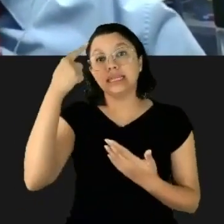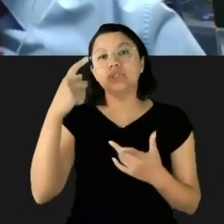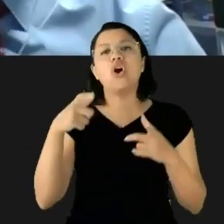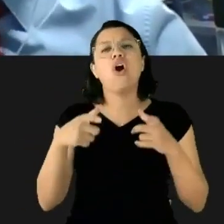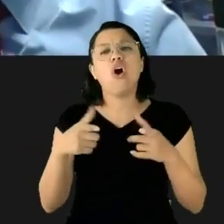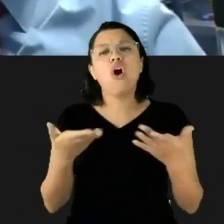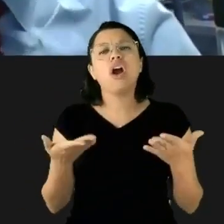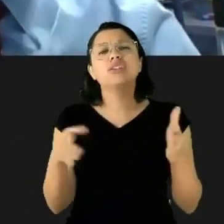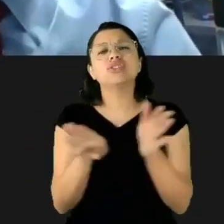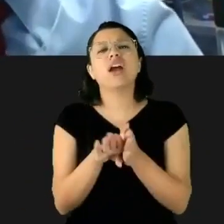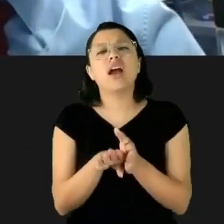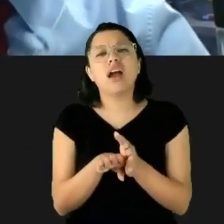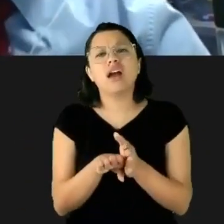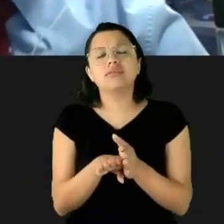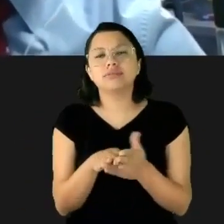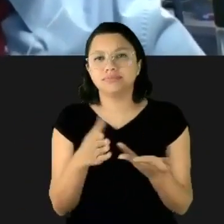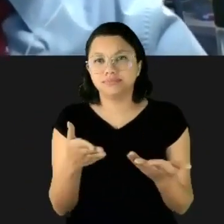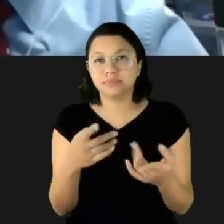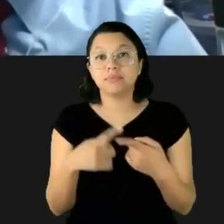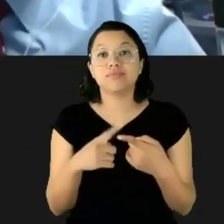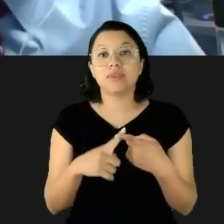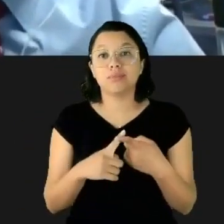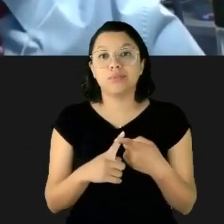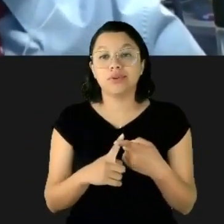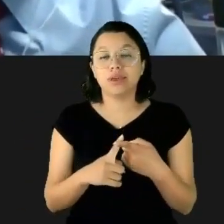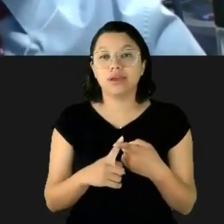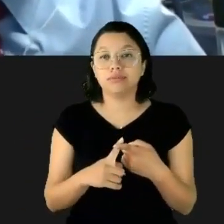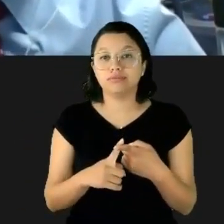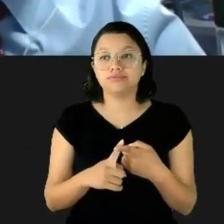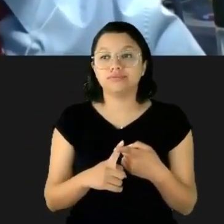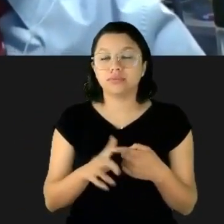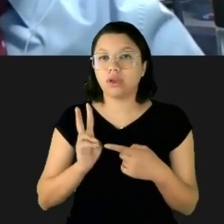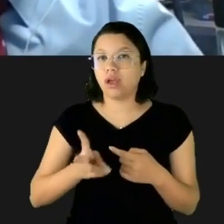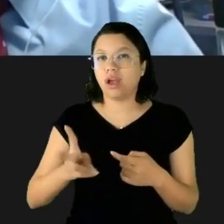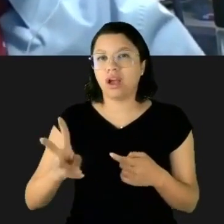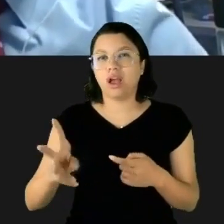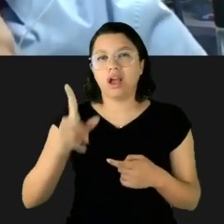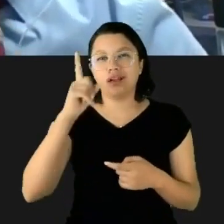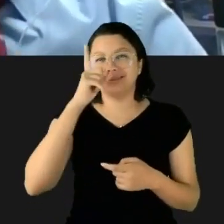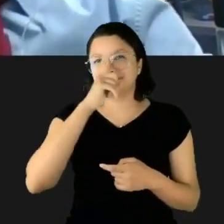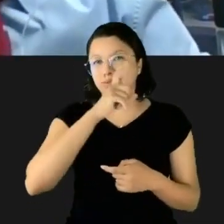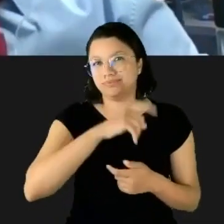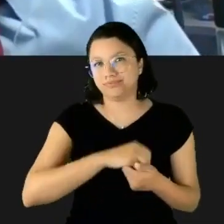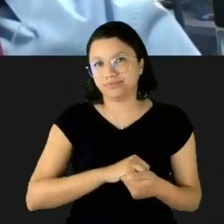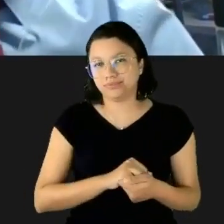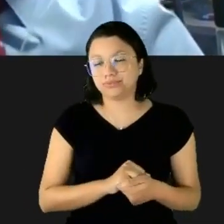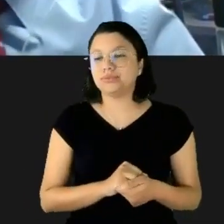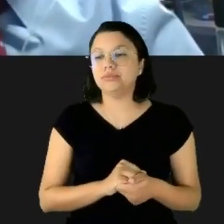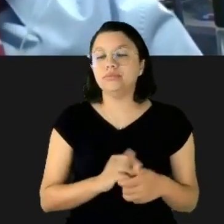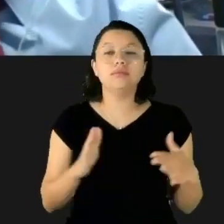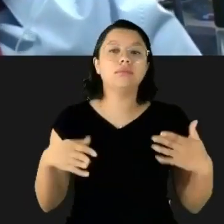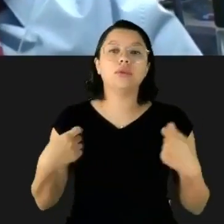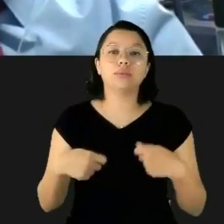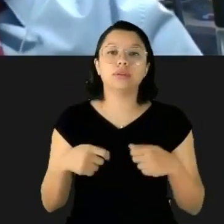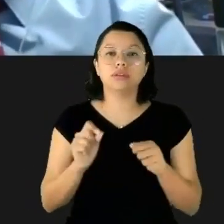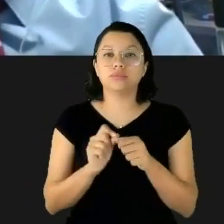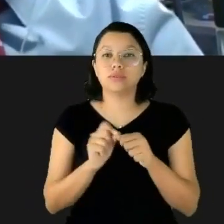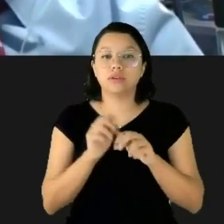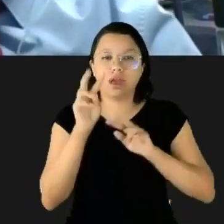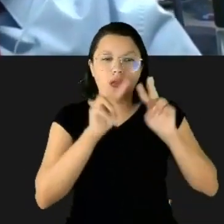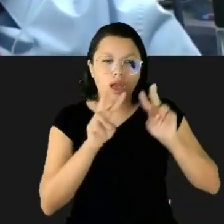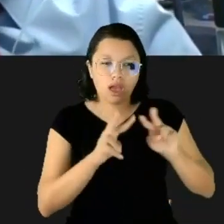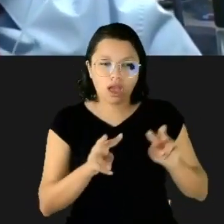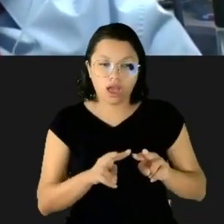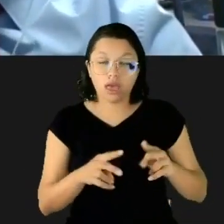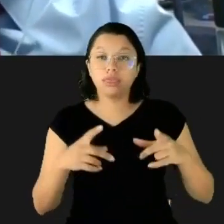chegar, porque manter é sempre difícil. E ali nós precisamos fazer a análise da unidade,